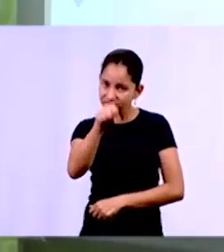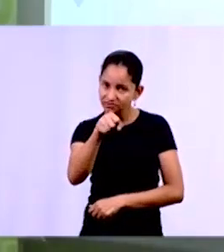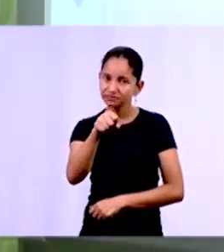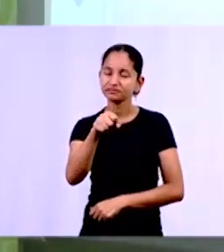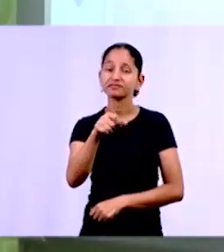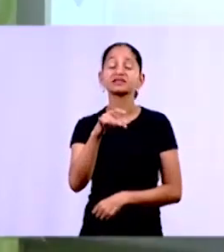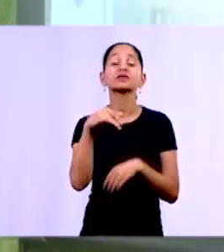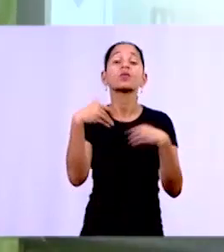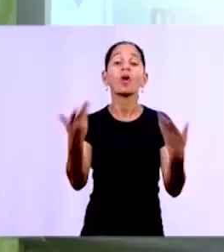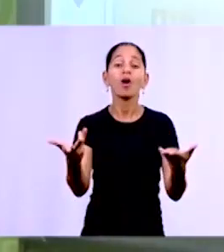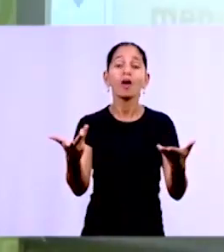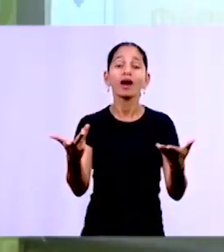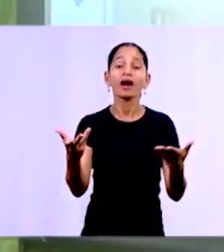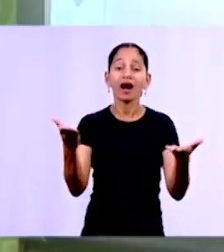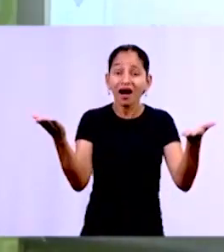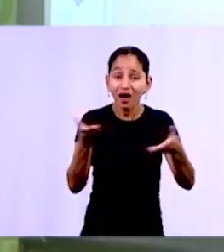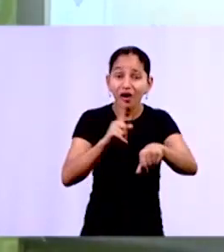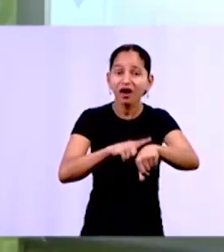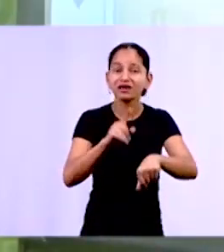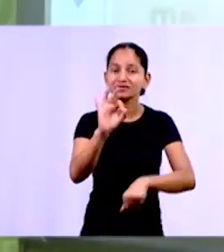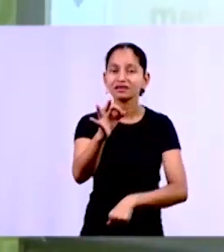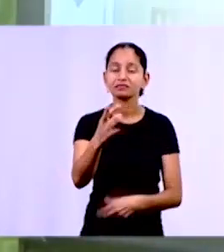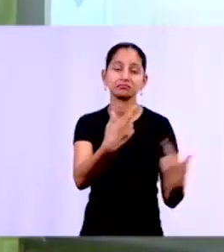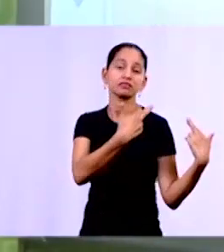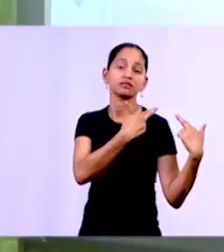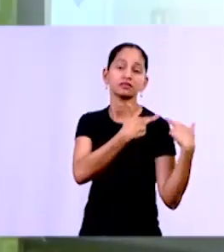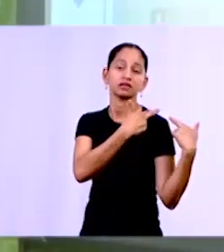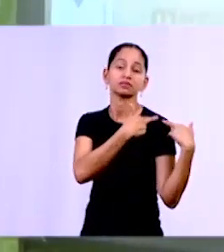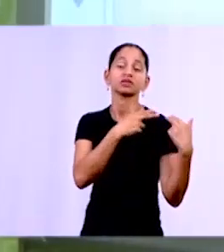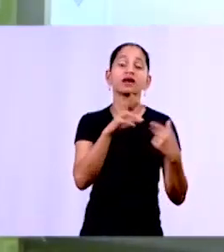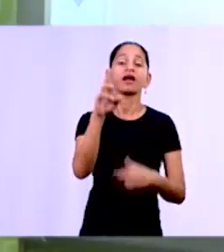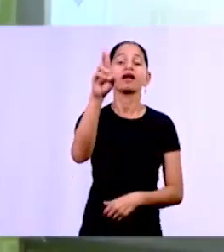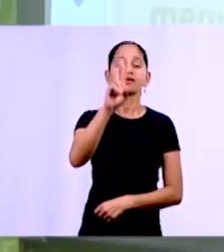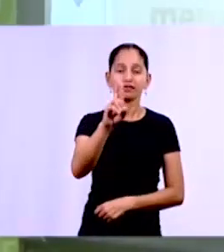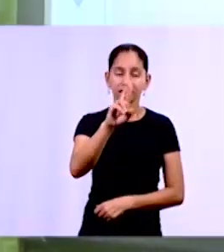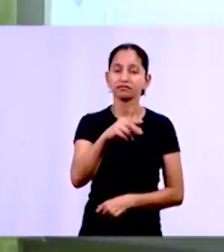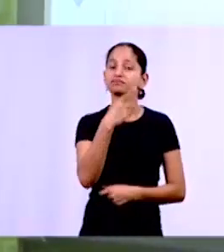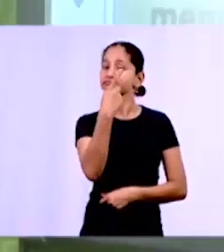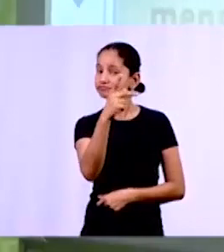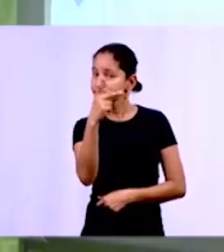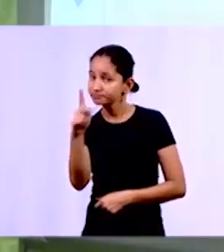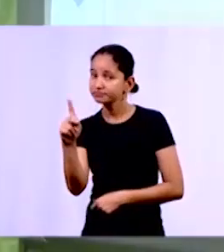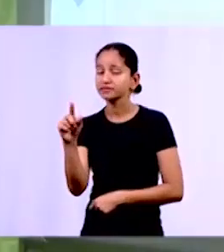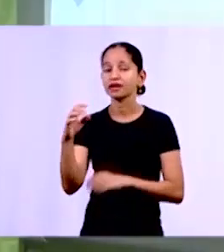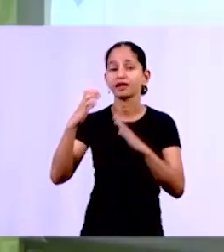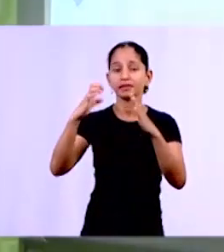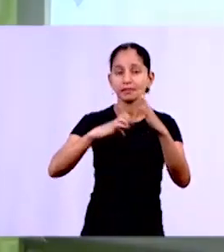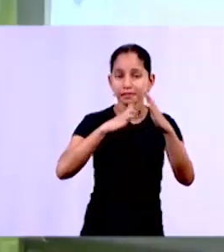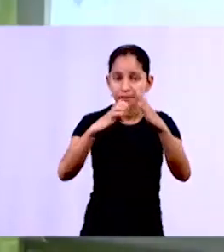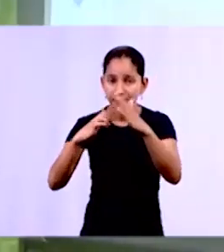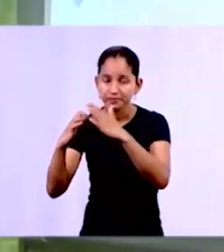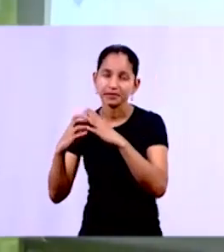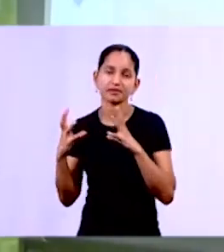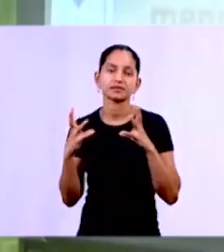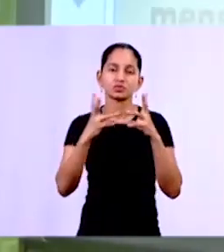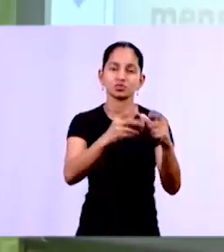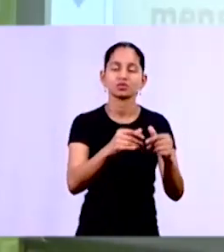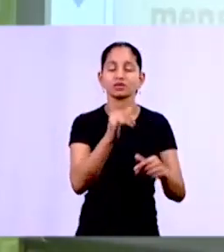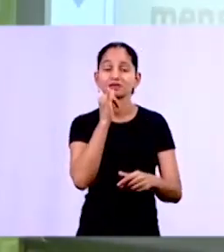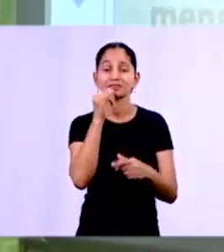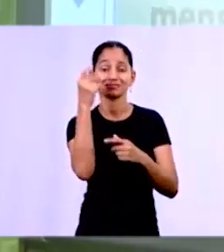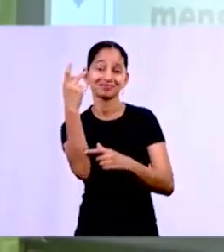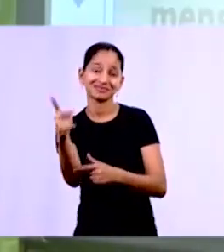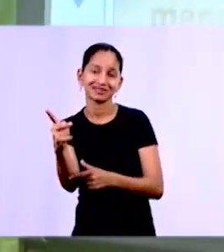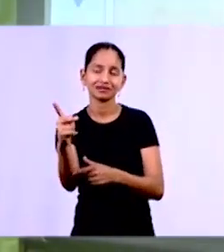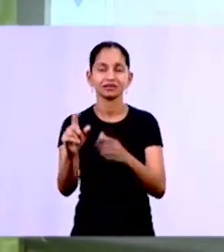grande sacada? Quem vai se responsabilizar pela segurança dos seus dados, pela informação, pela disponibilidade, é a Microsoft, por exemplo.